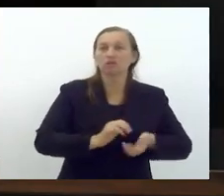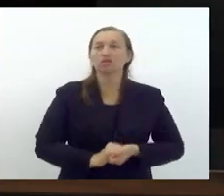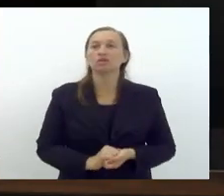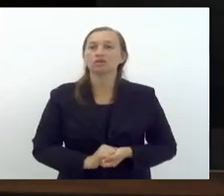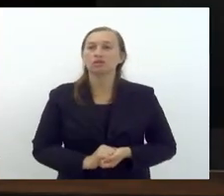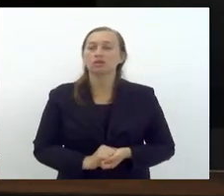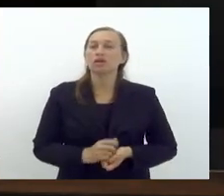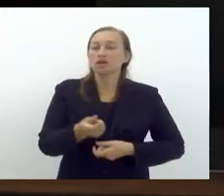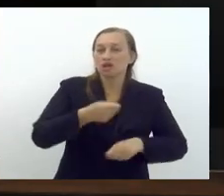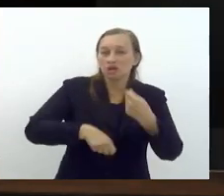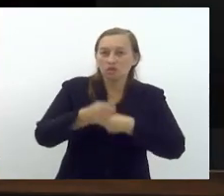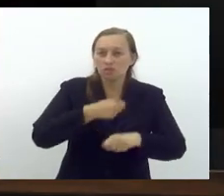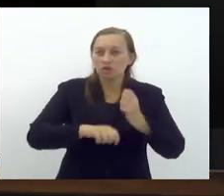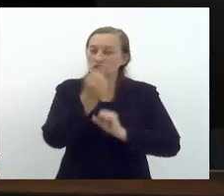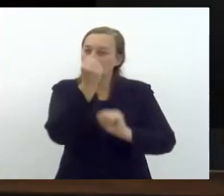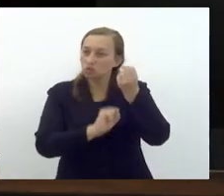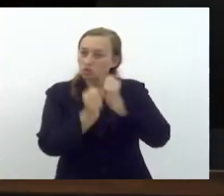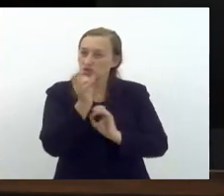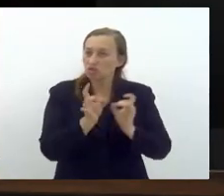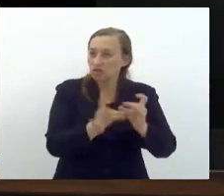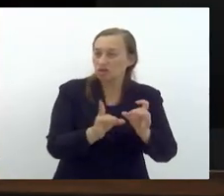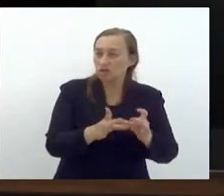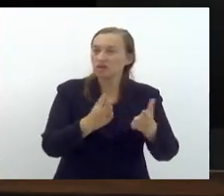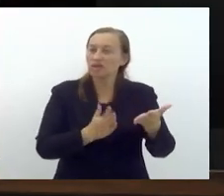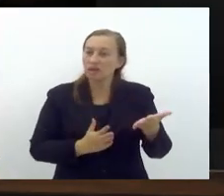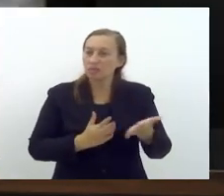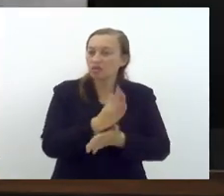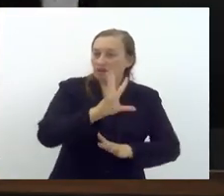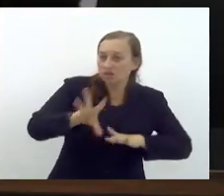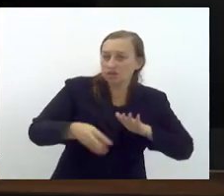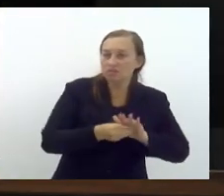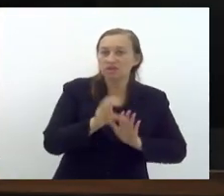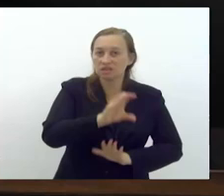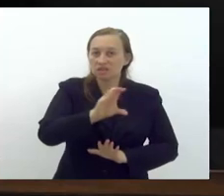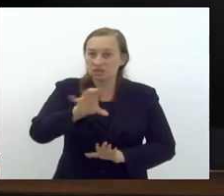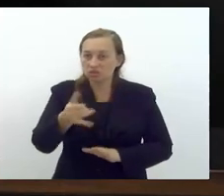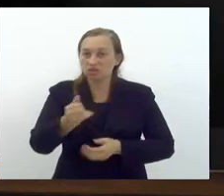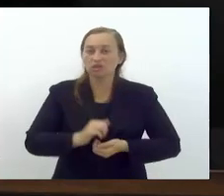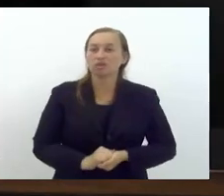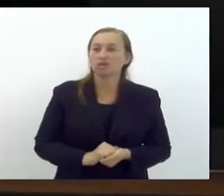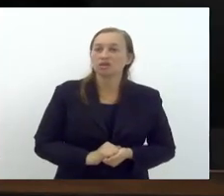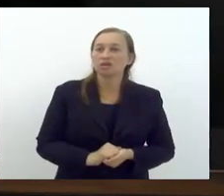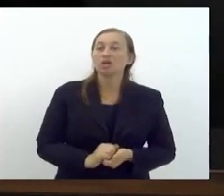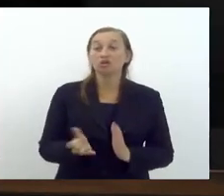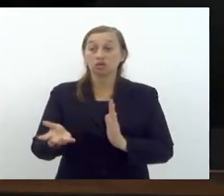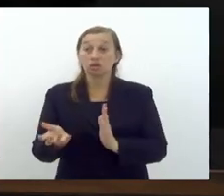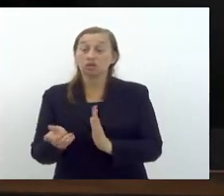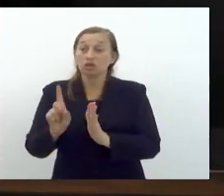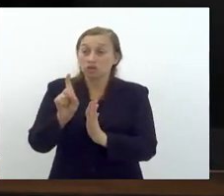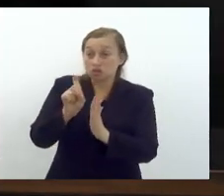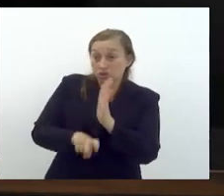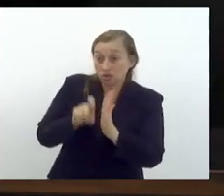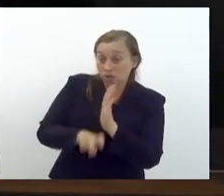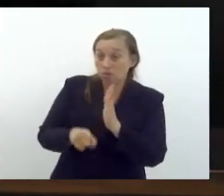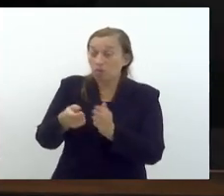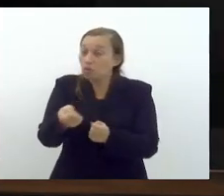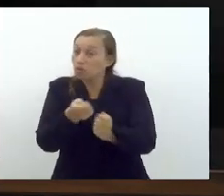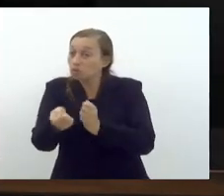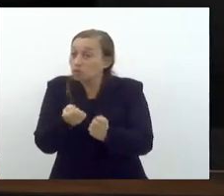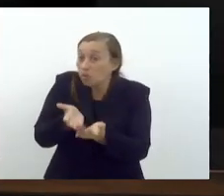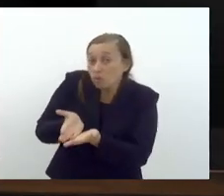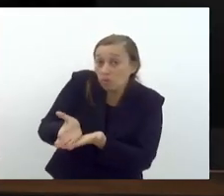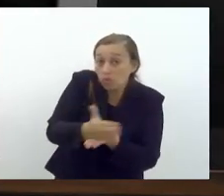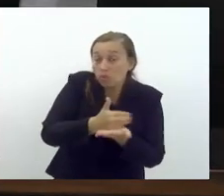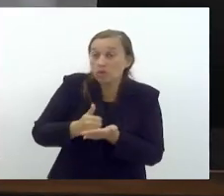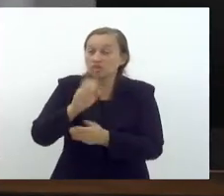de Economia Industria e começa favorável com as emendas da ccj de controle da arrecadação estadual